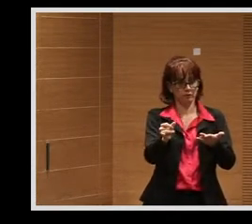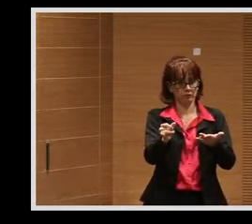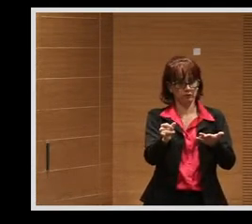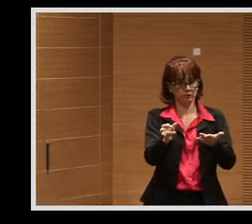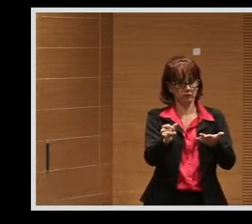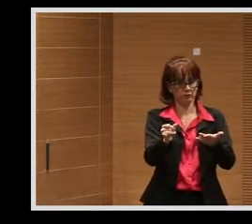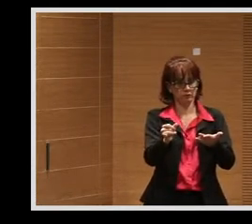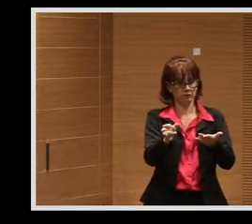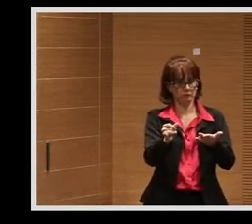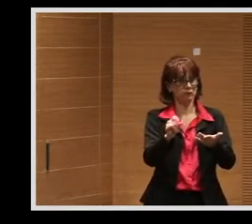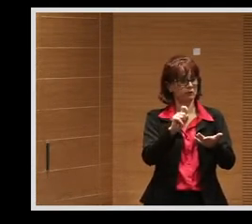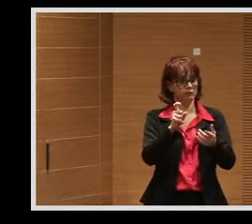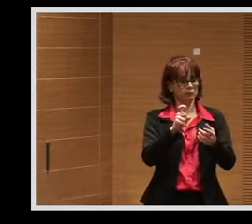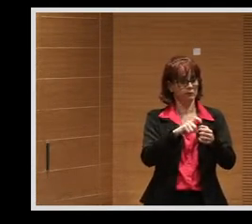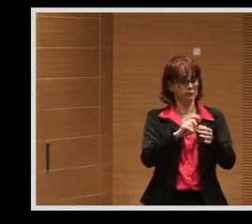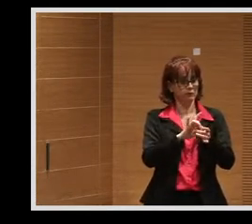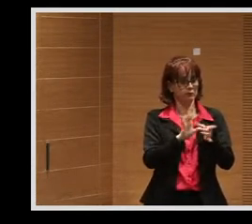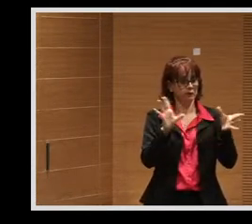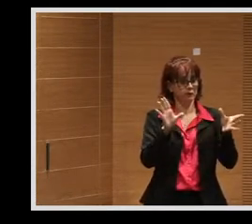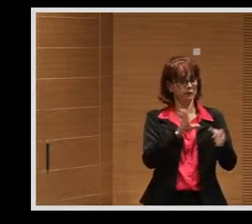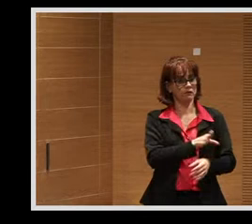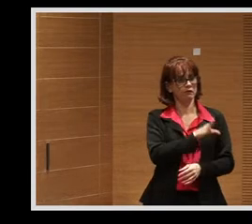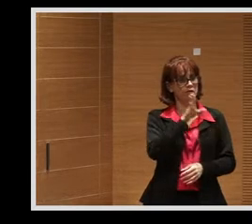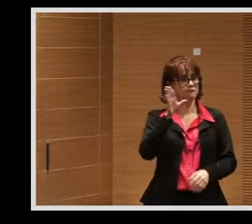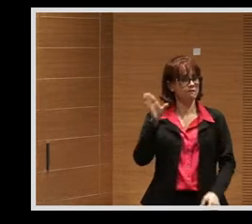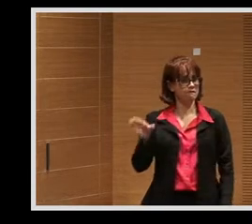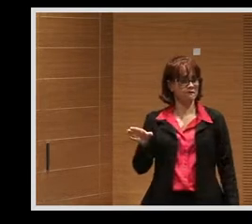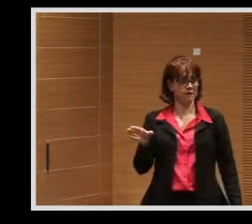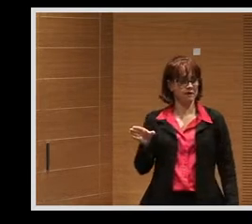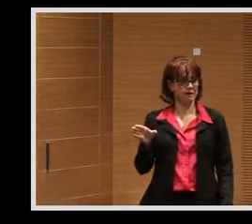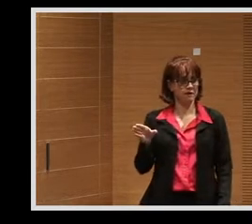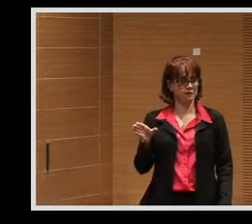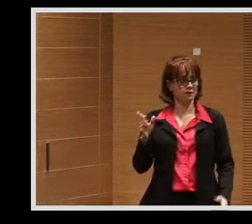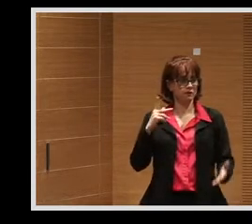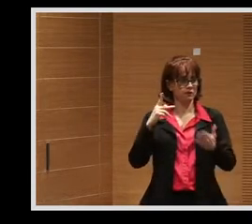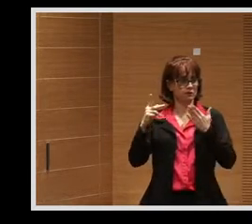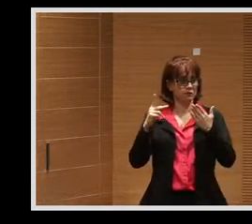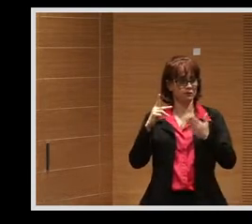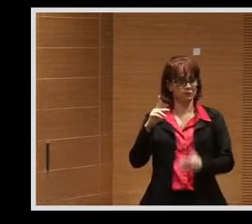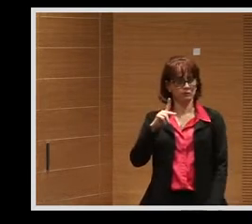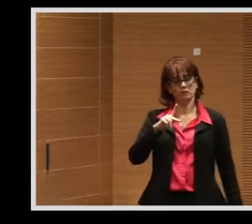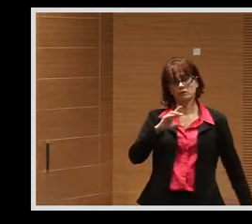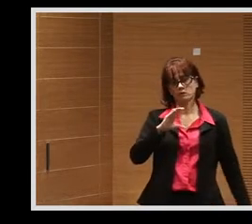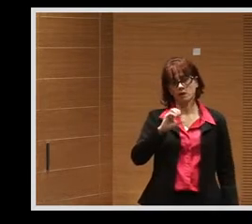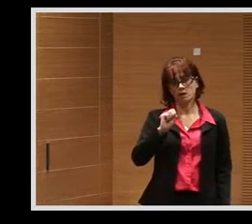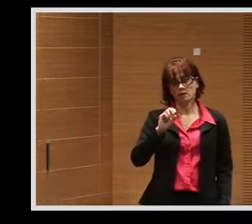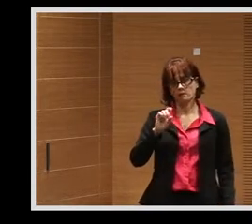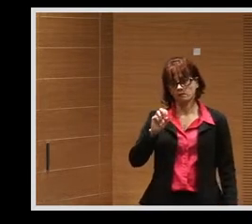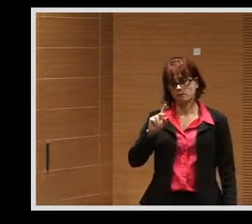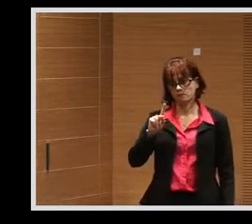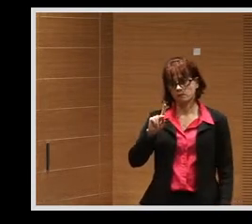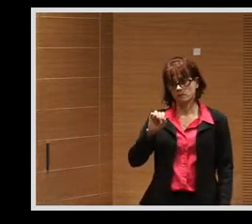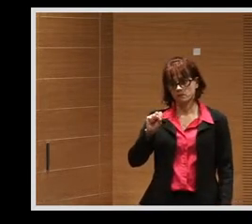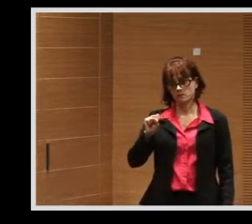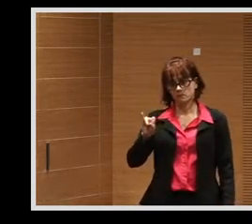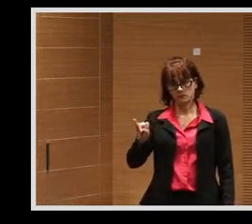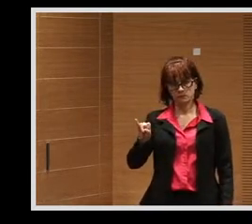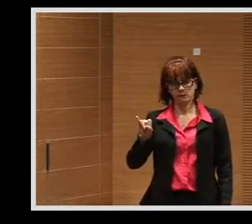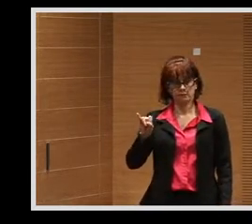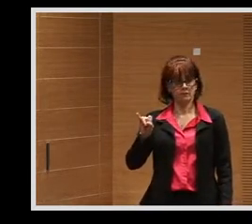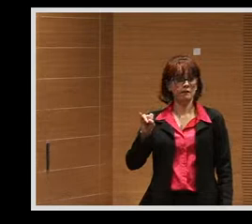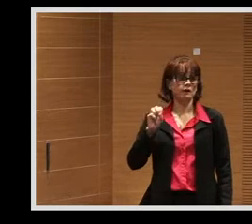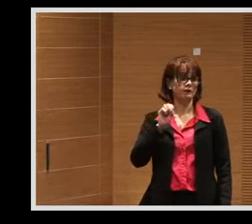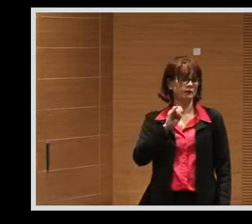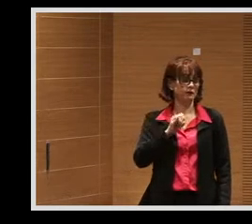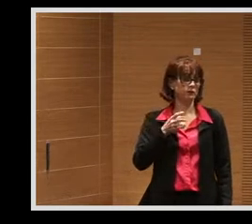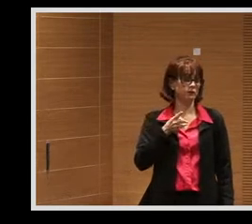E aí dá alta... É o psiquiatra do CAPSI que vai decidir se continua ou não com 3, 4 dias de uso. E é